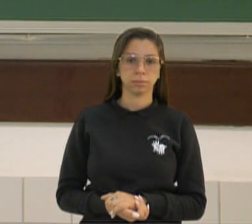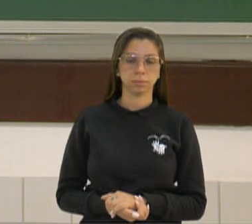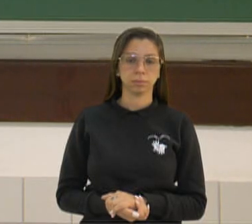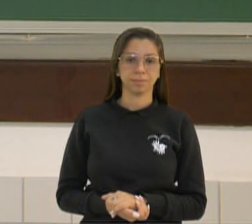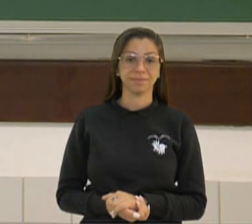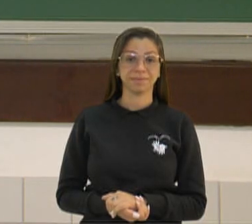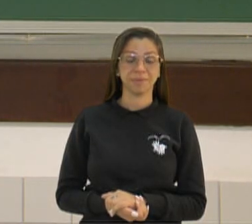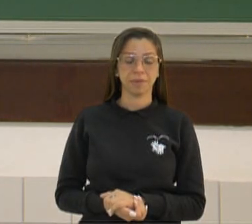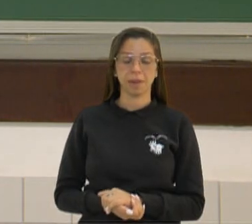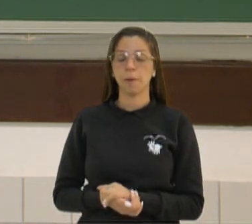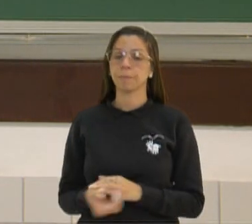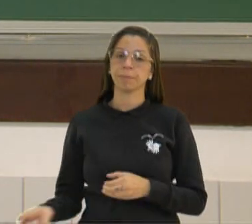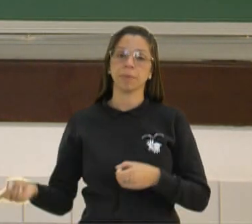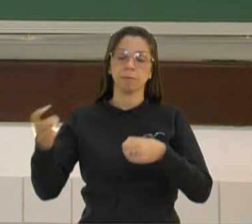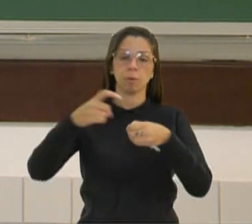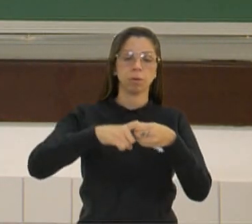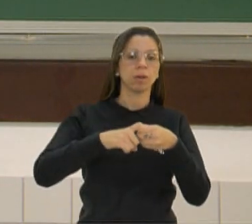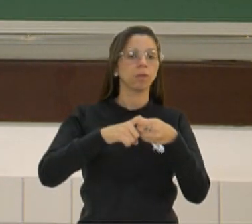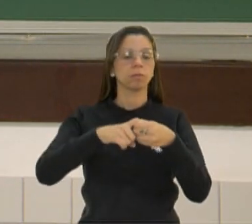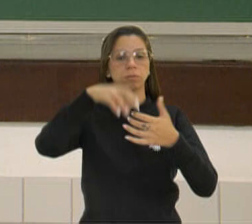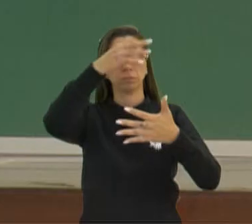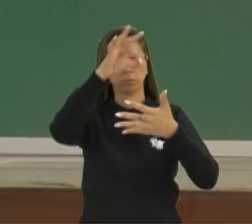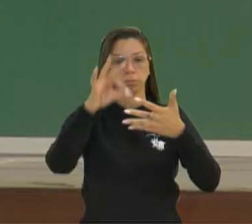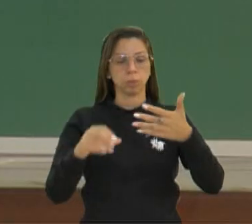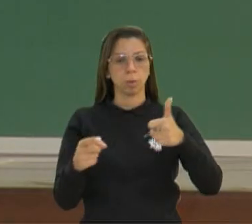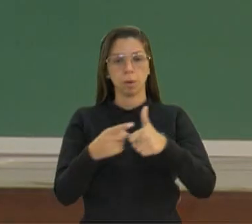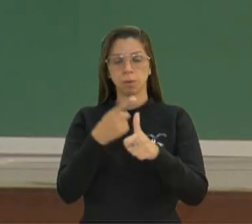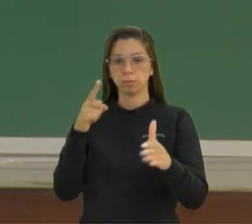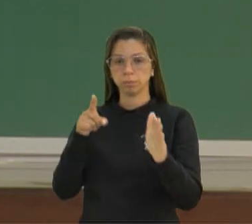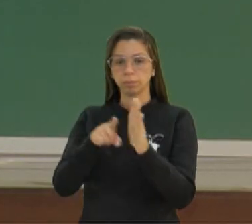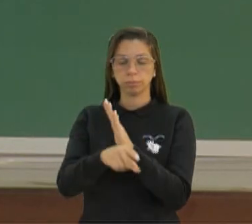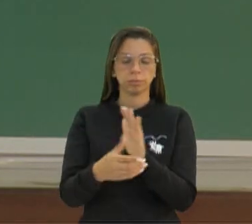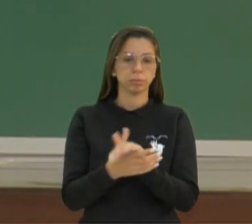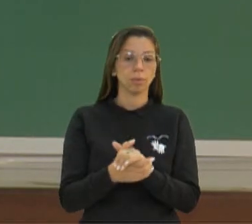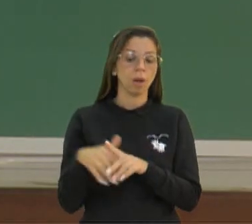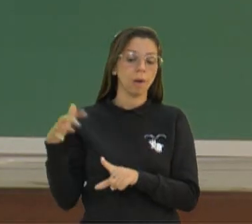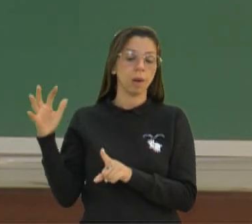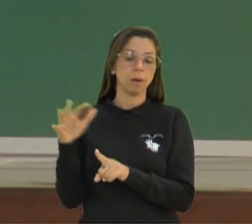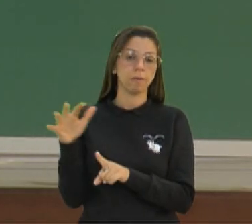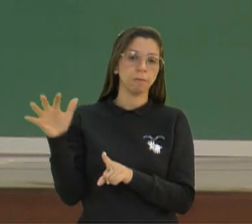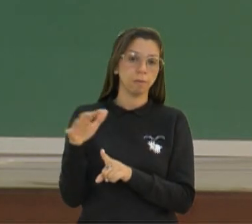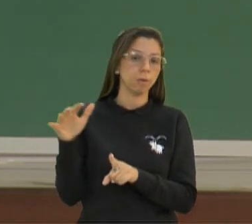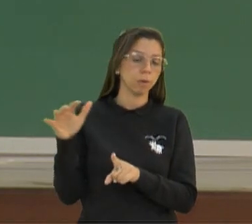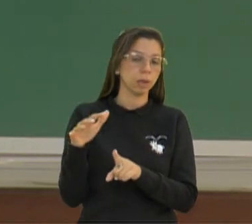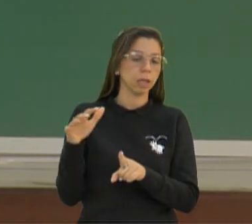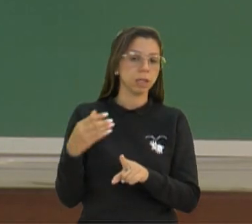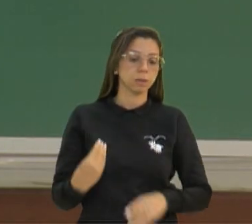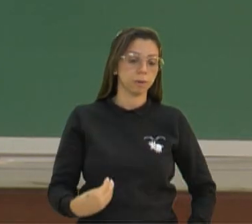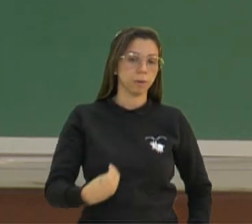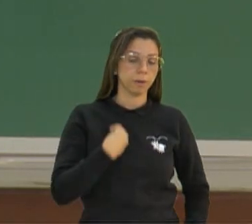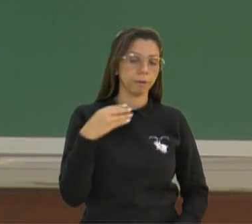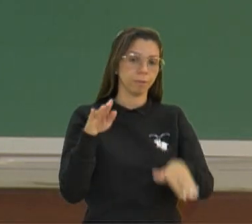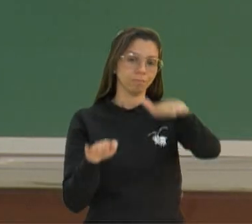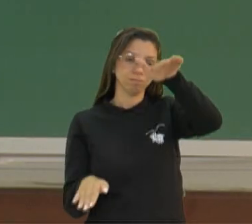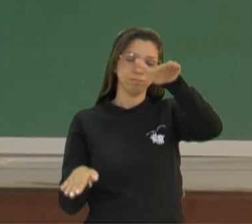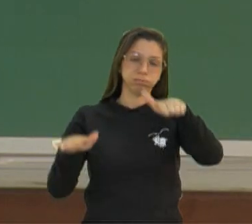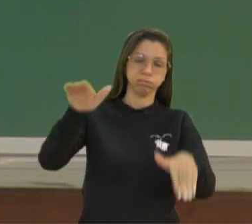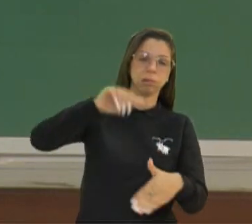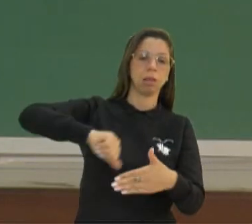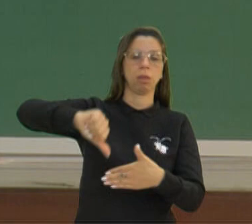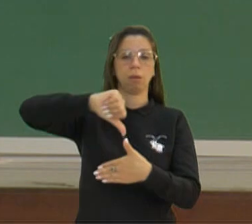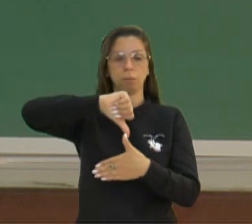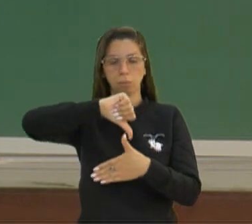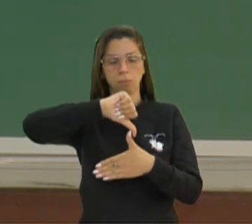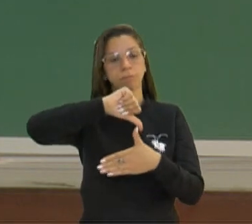Vamos lá, pessoal, vamos corrigir o nosso primeiro questionário. Fatores que determinam a ocupação irregular do território da América do Sul.